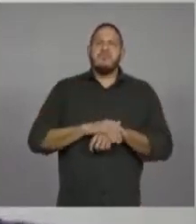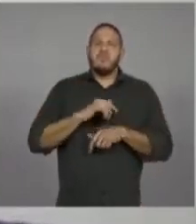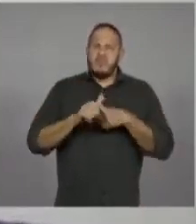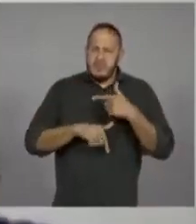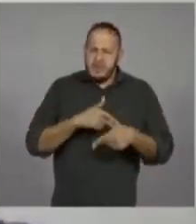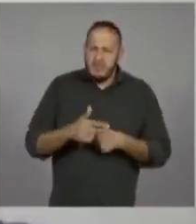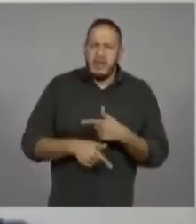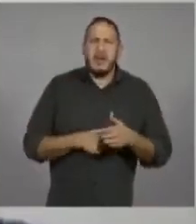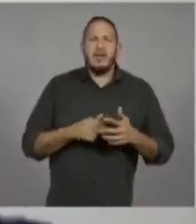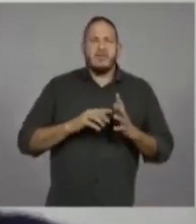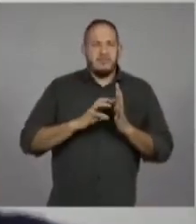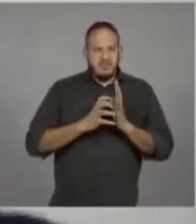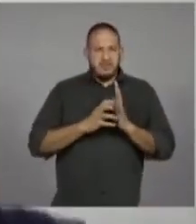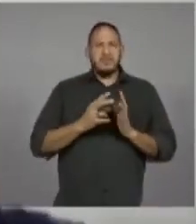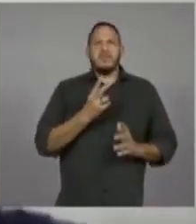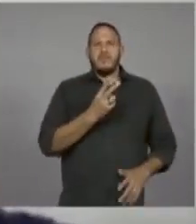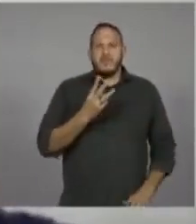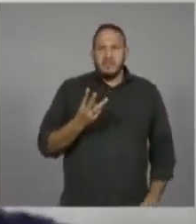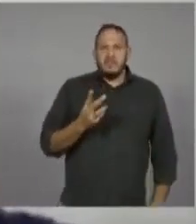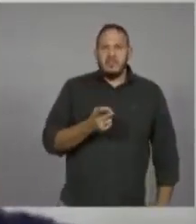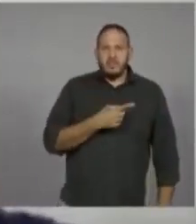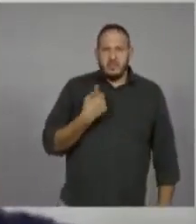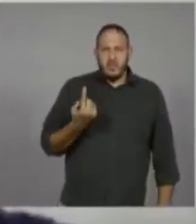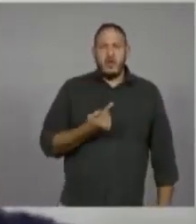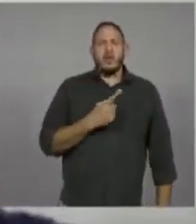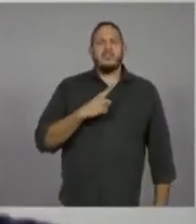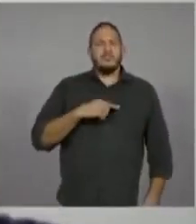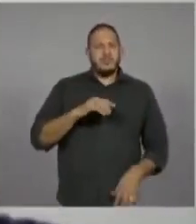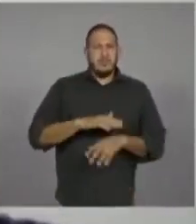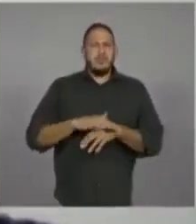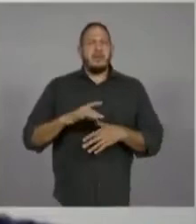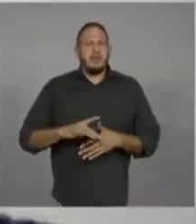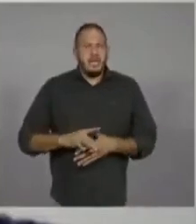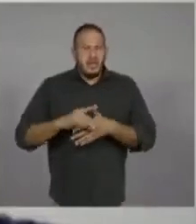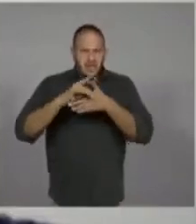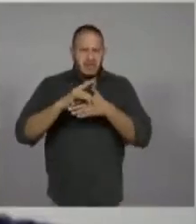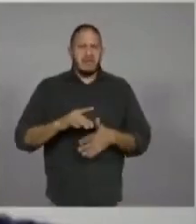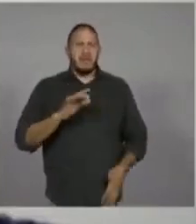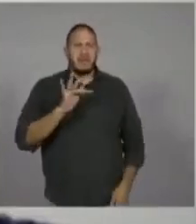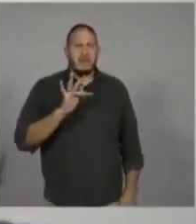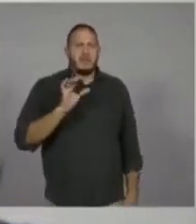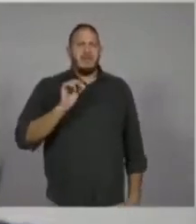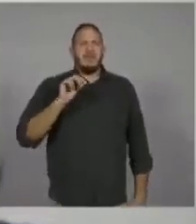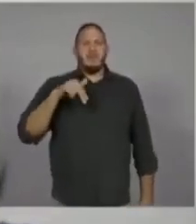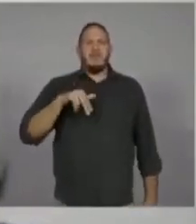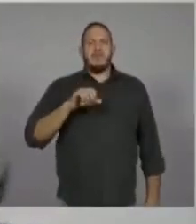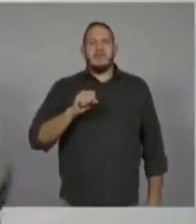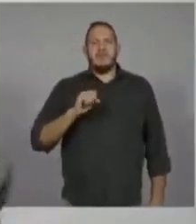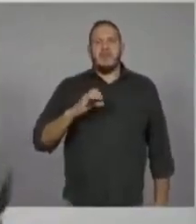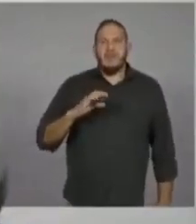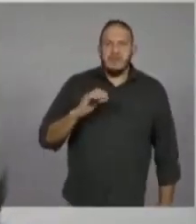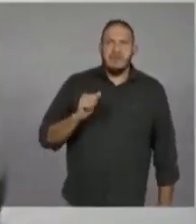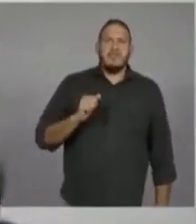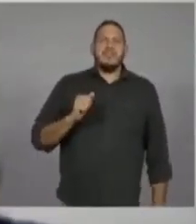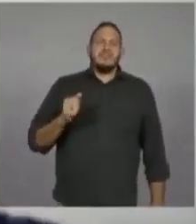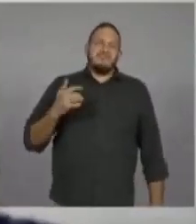nossa bancada, do nosso líder, Cláudio Fonseca, e é uma